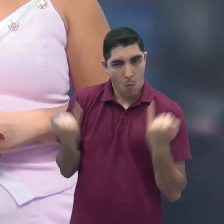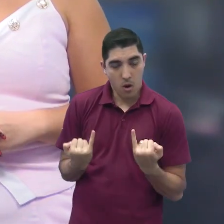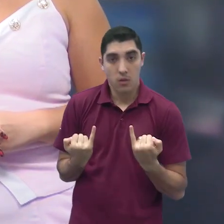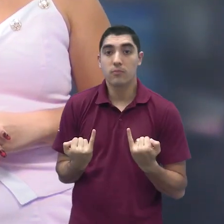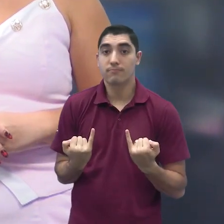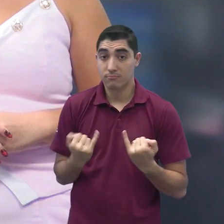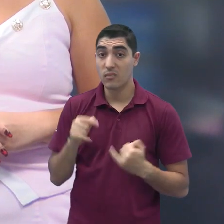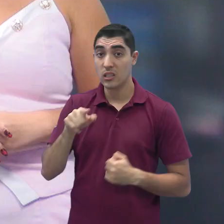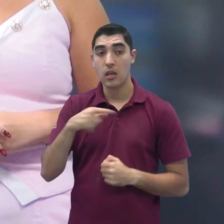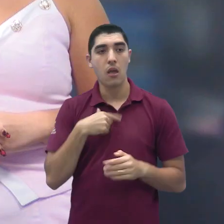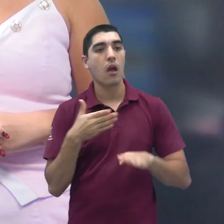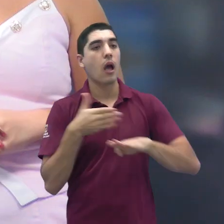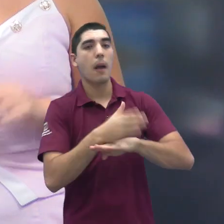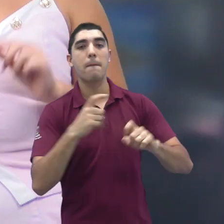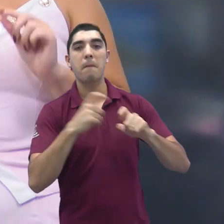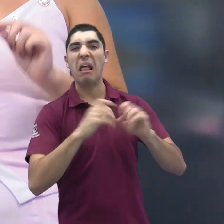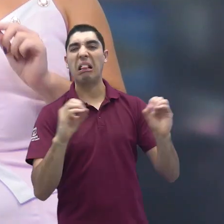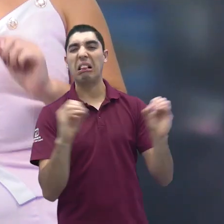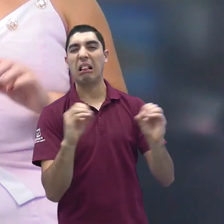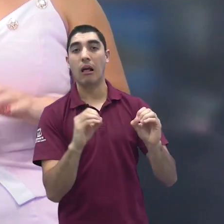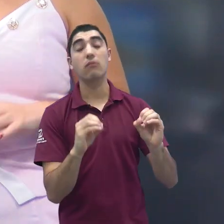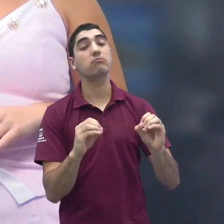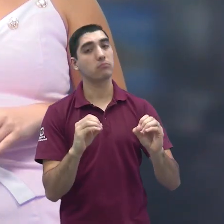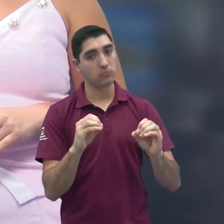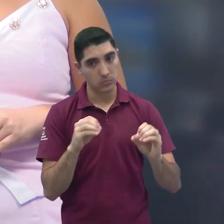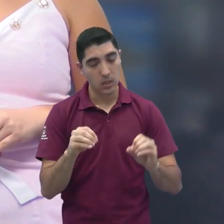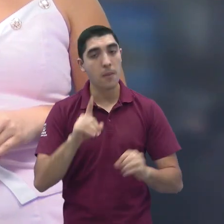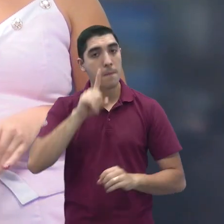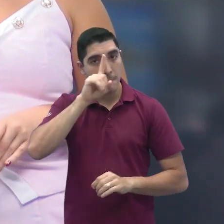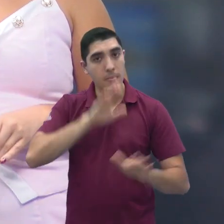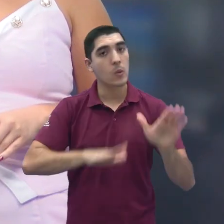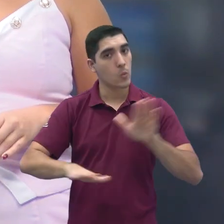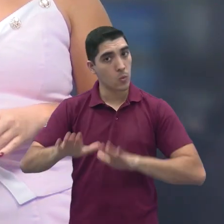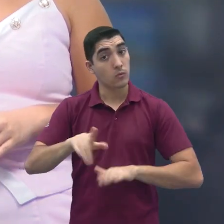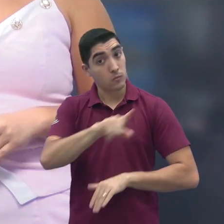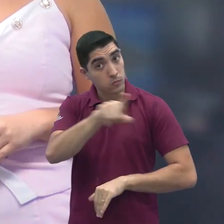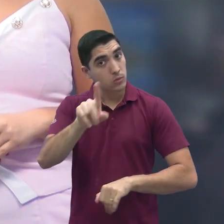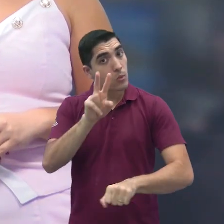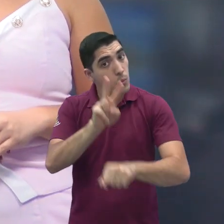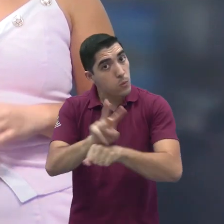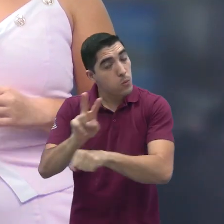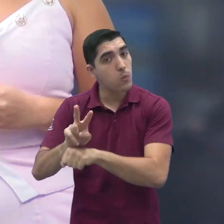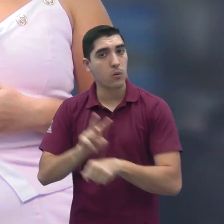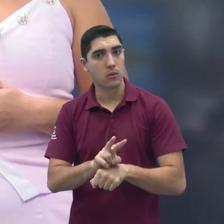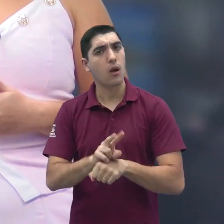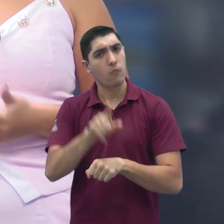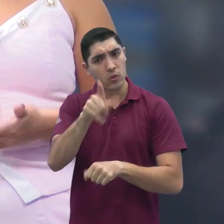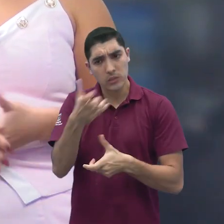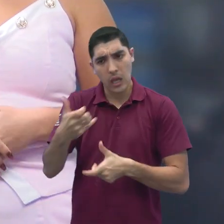do uso de canetas emagrecedoras sem acompanhamento médico no início deste mês.